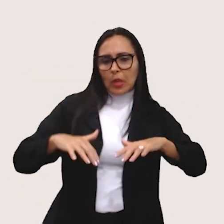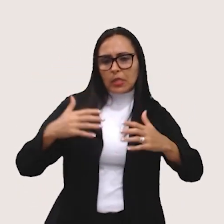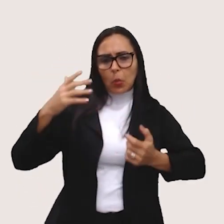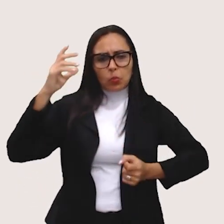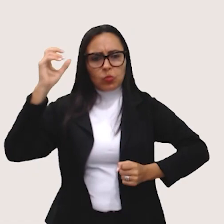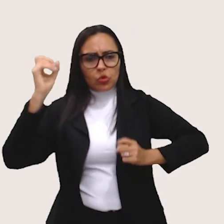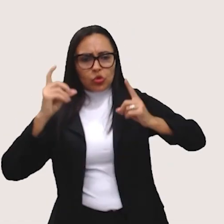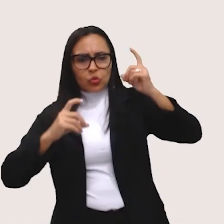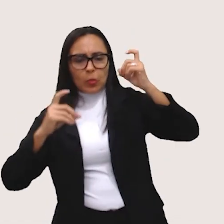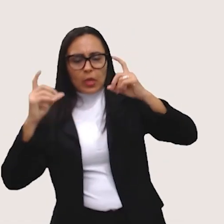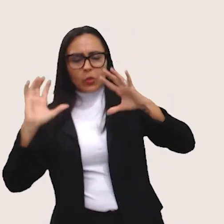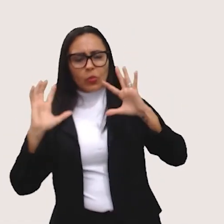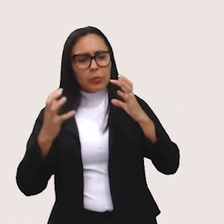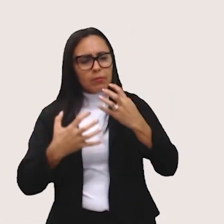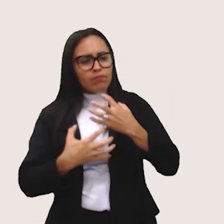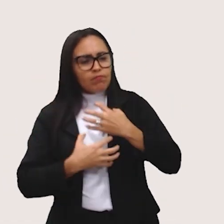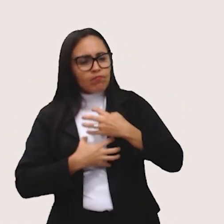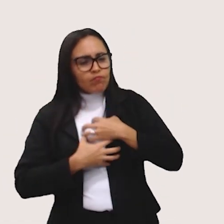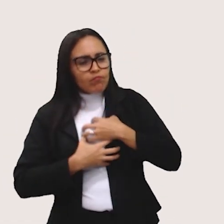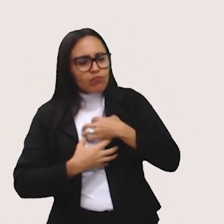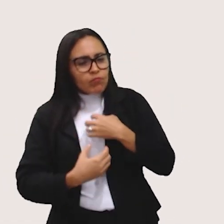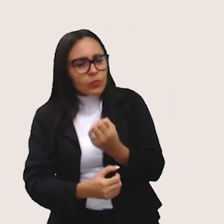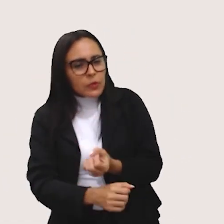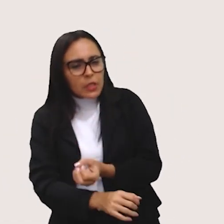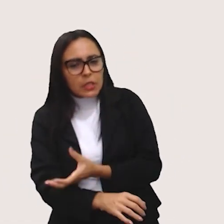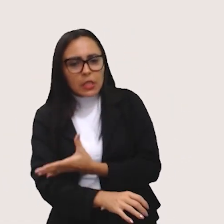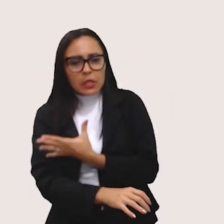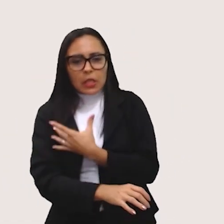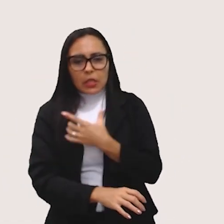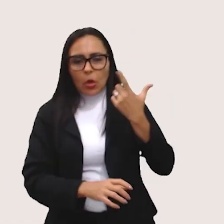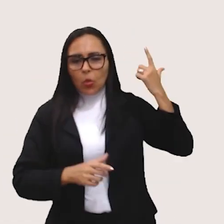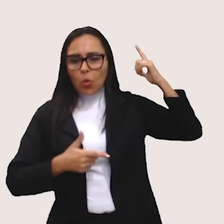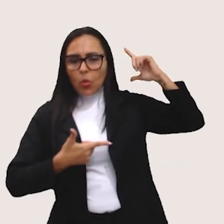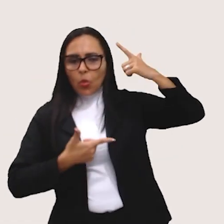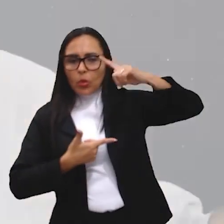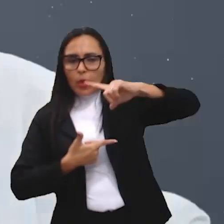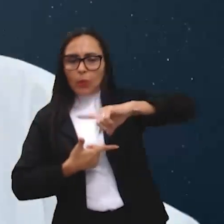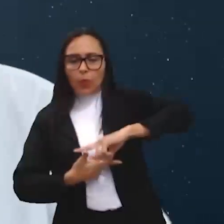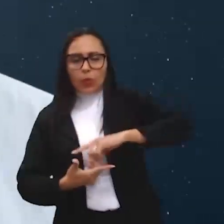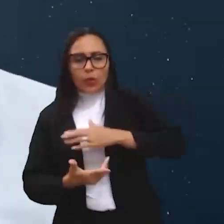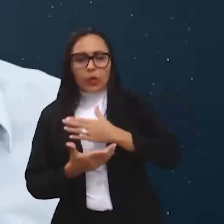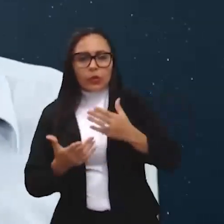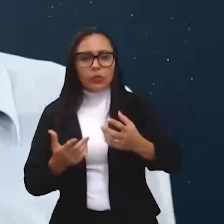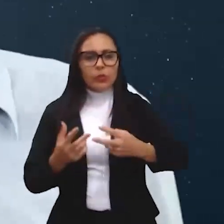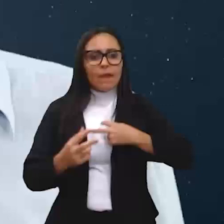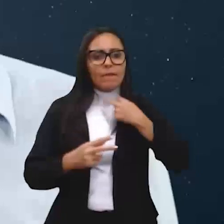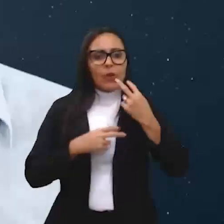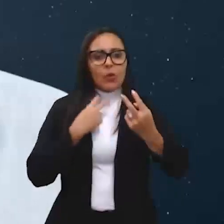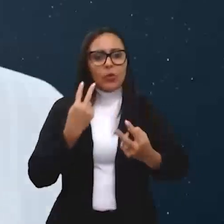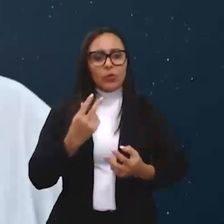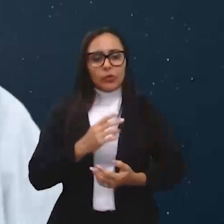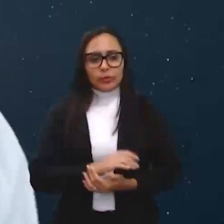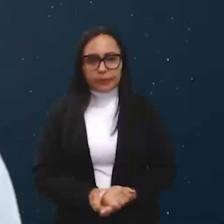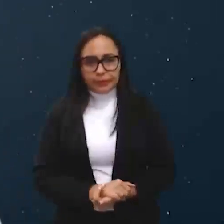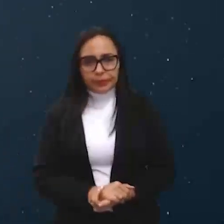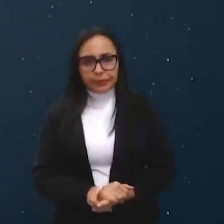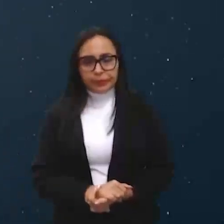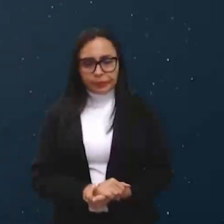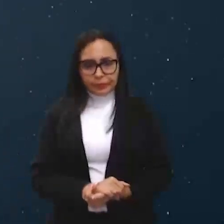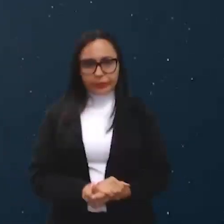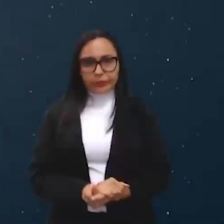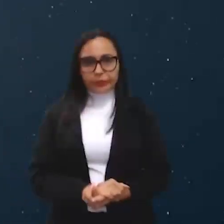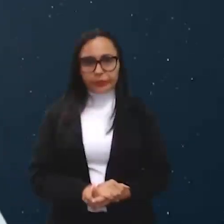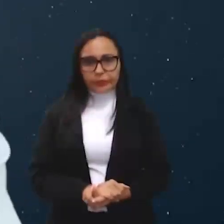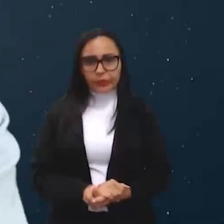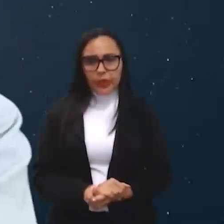todas as minhas sensações, com um excesso contemporâneo de voz. Ó máquinas! Esse poema é imenso, imenso. Esse é um